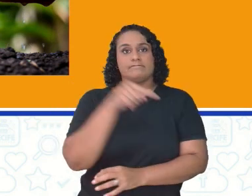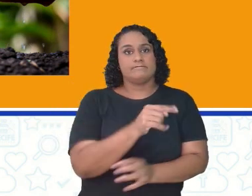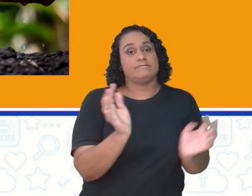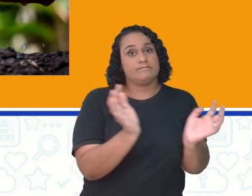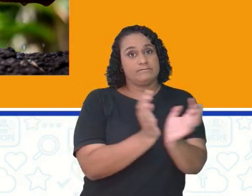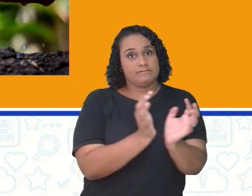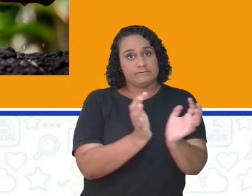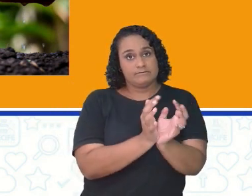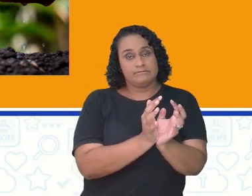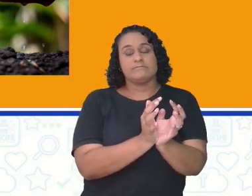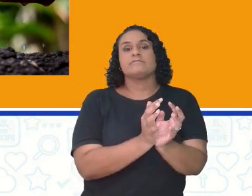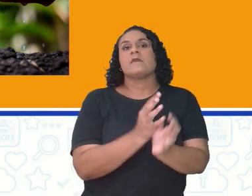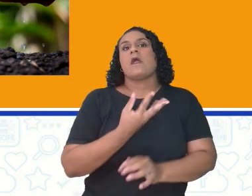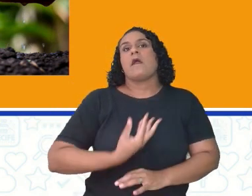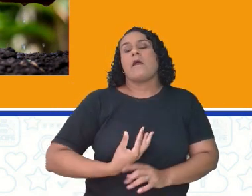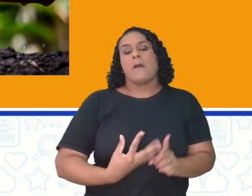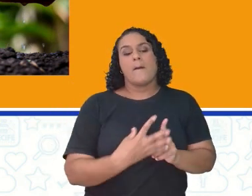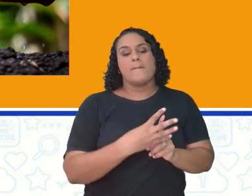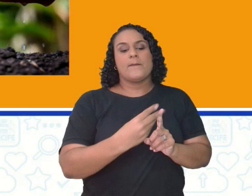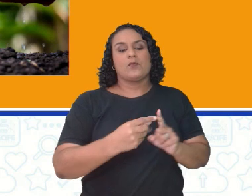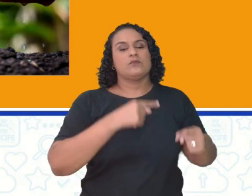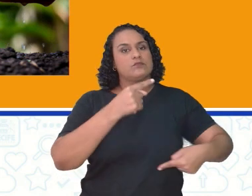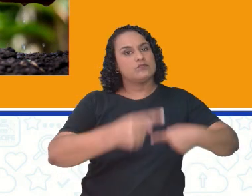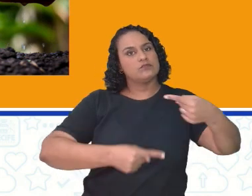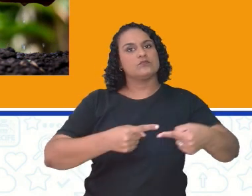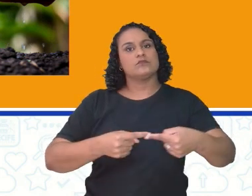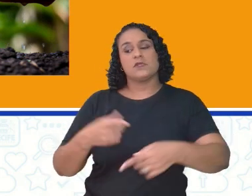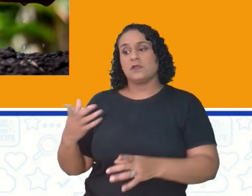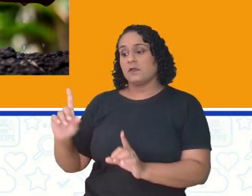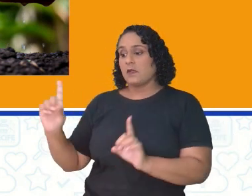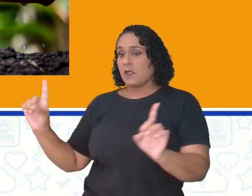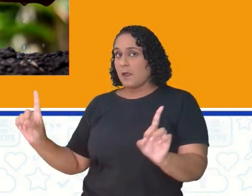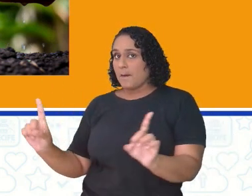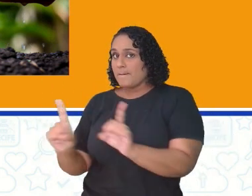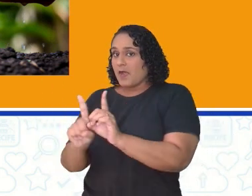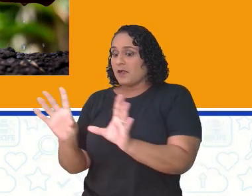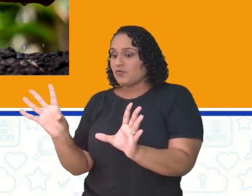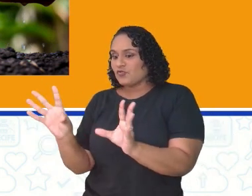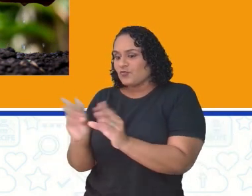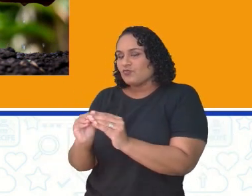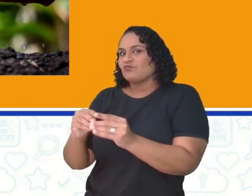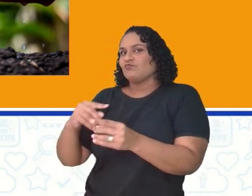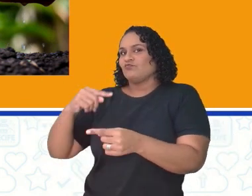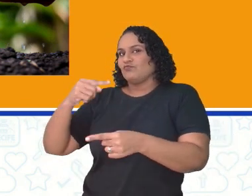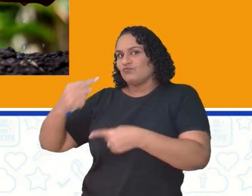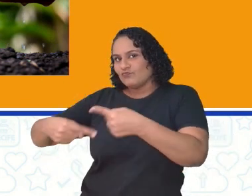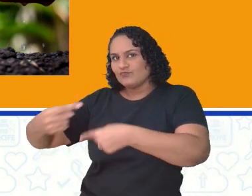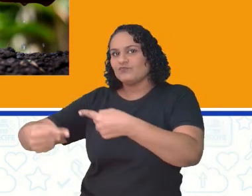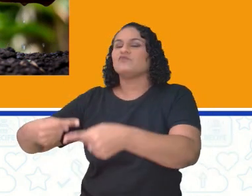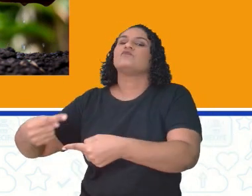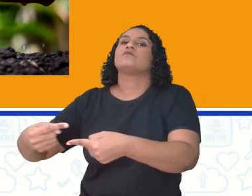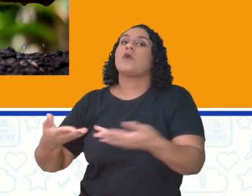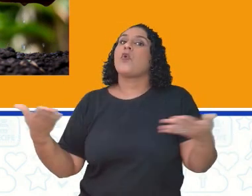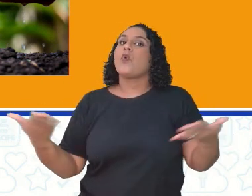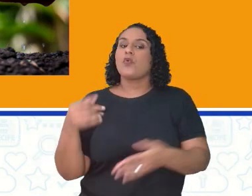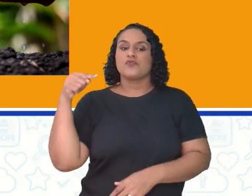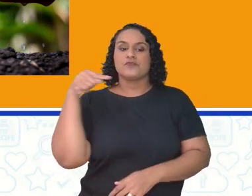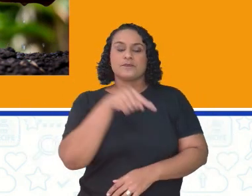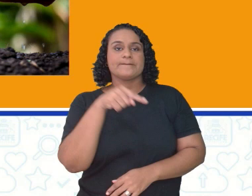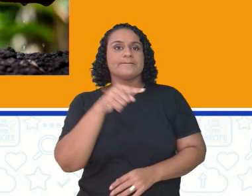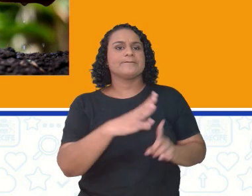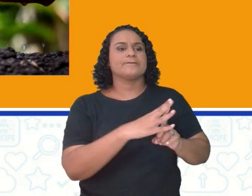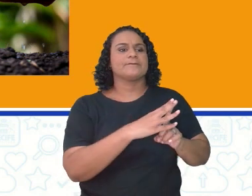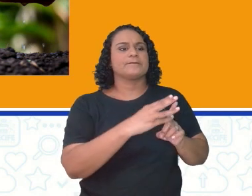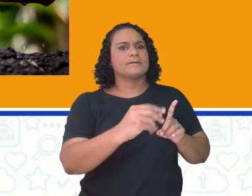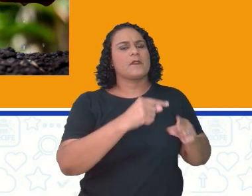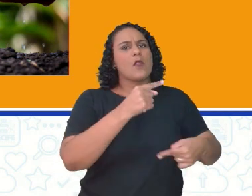reprodução assexuada e a reprodução sexuada. E hoje nós vamos ver a reprodução assexuada, como é que ela